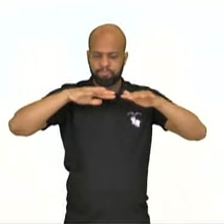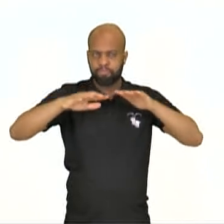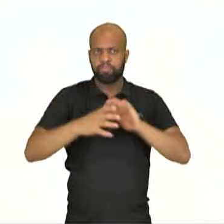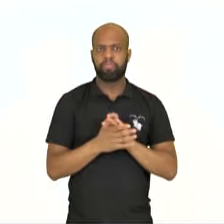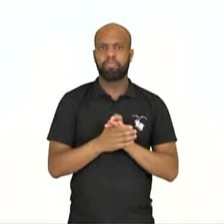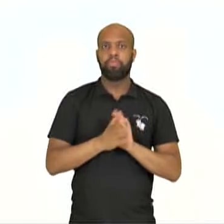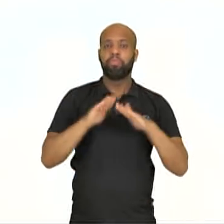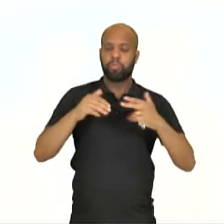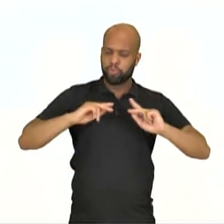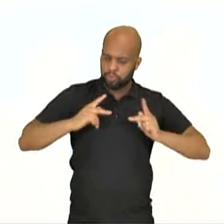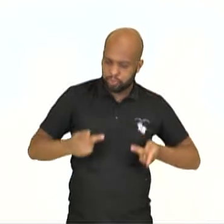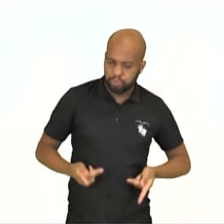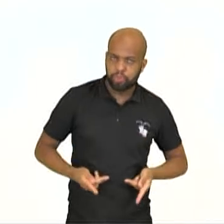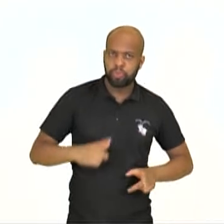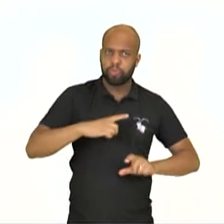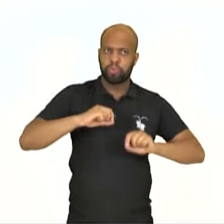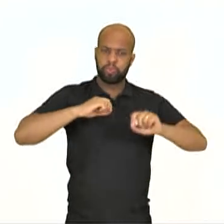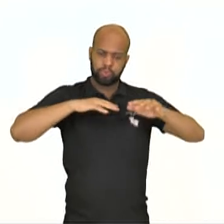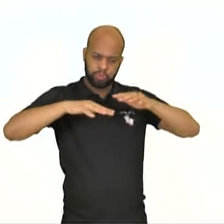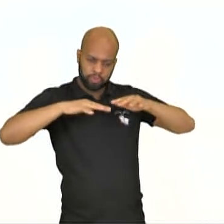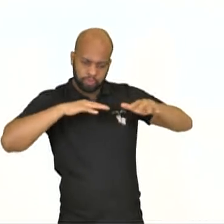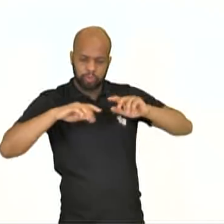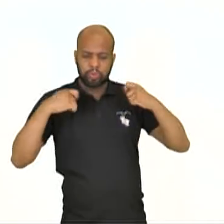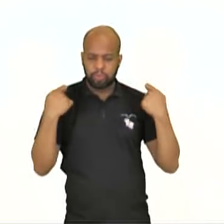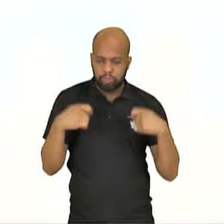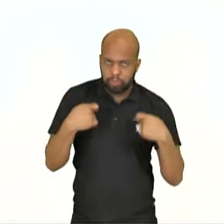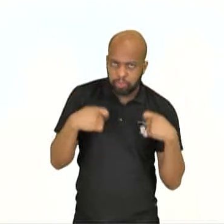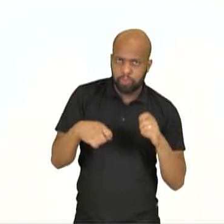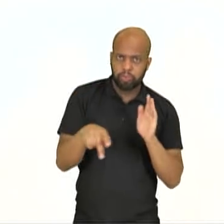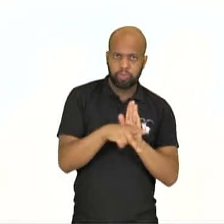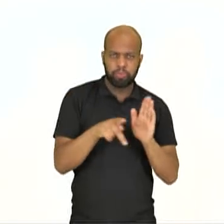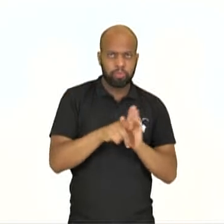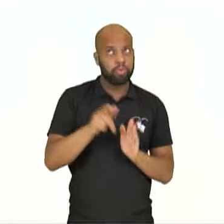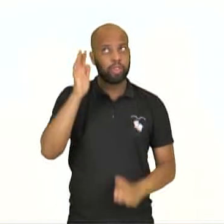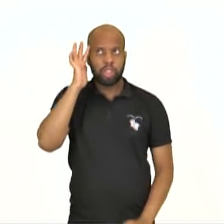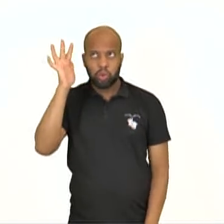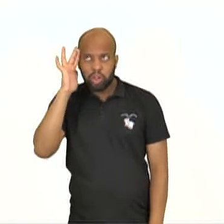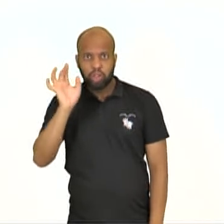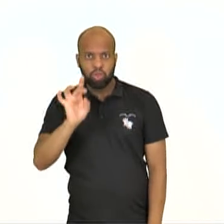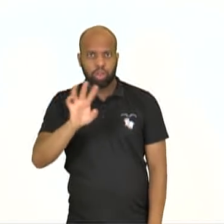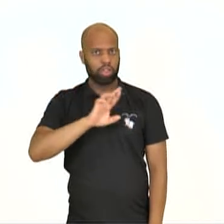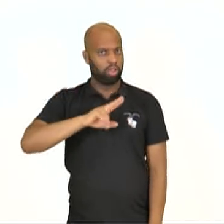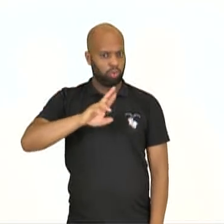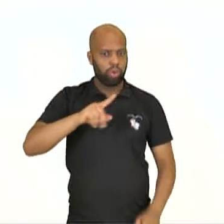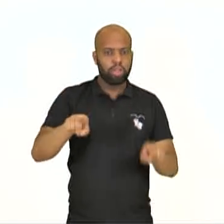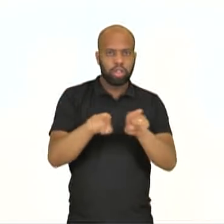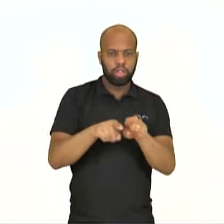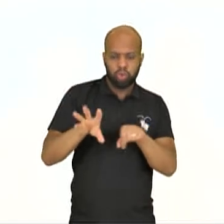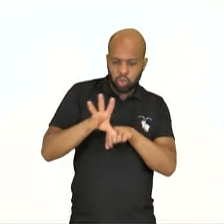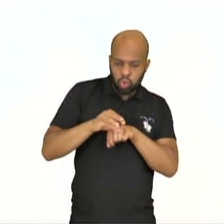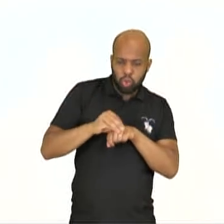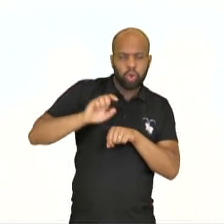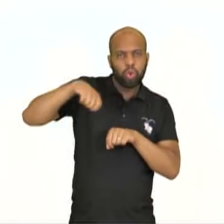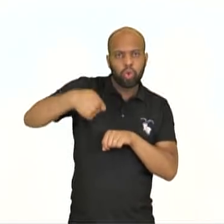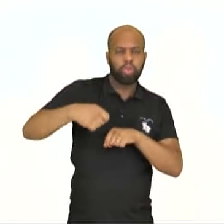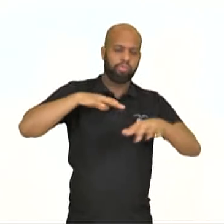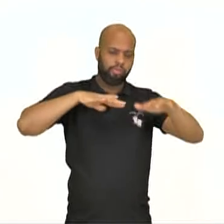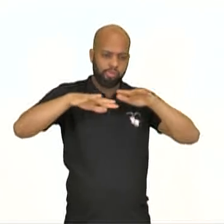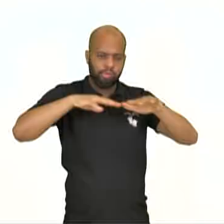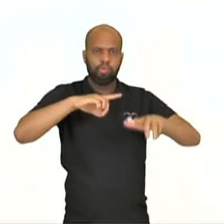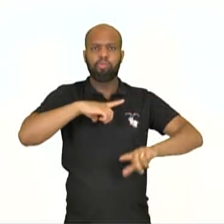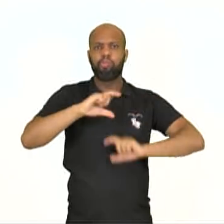para o ser humano, a compreensão dos movimentos é uma necessidade não apenas uma atividade teórica. Para melhorar o conhecimento sobre os movimentos, temos